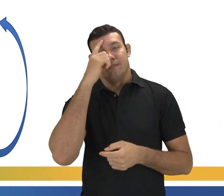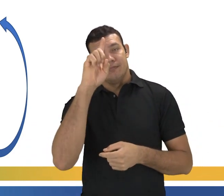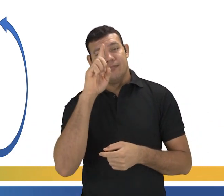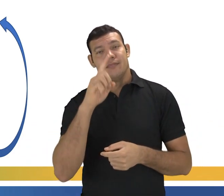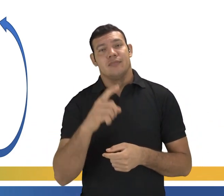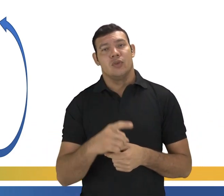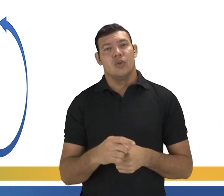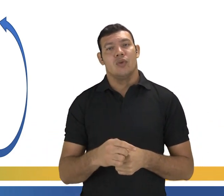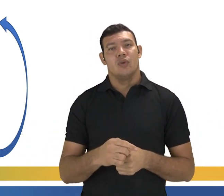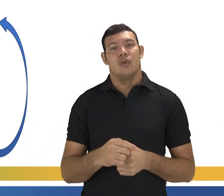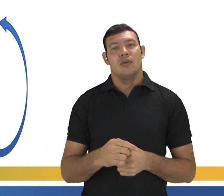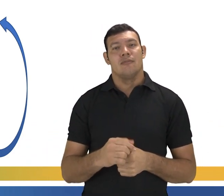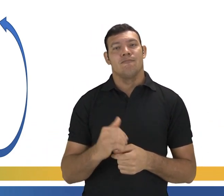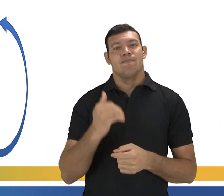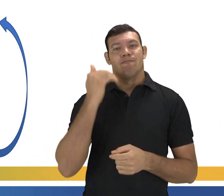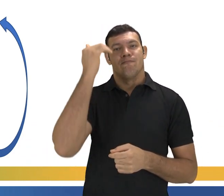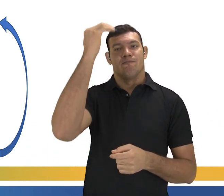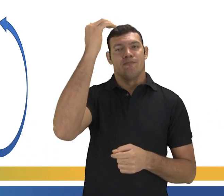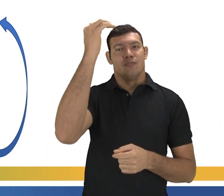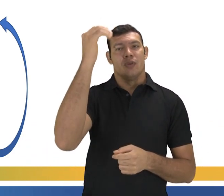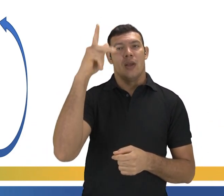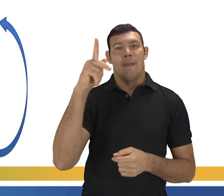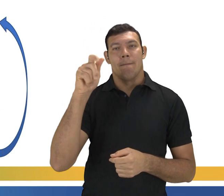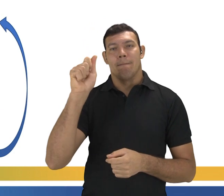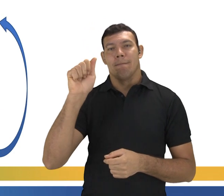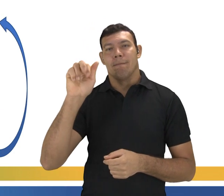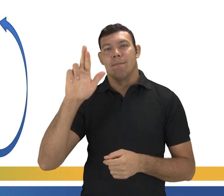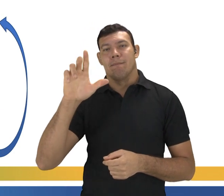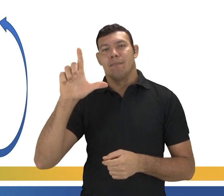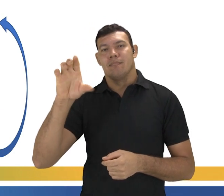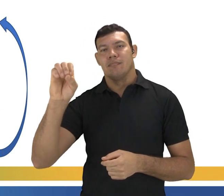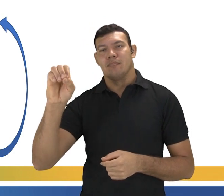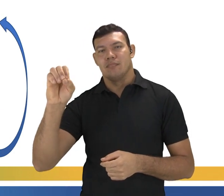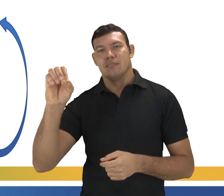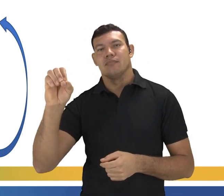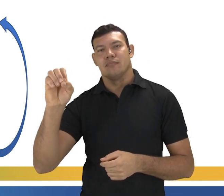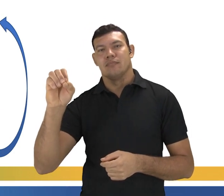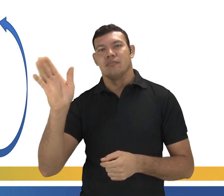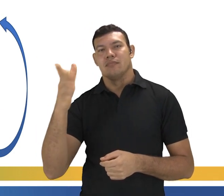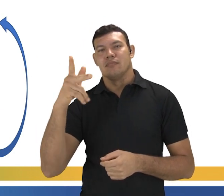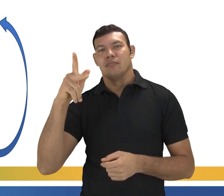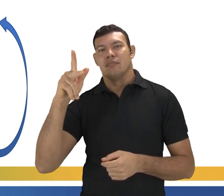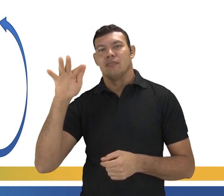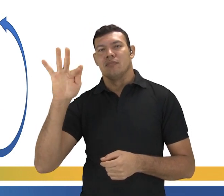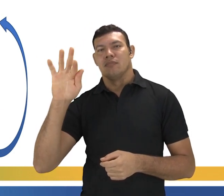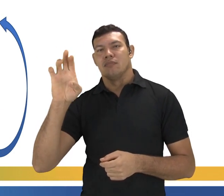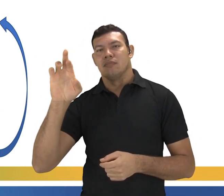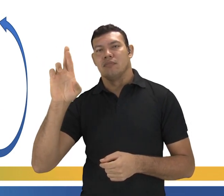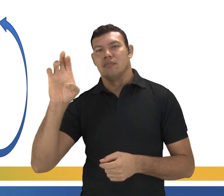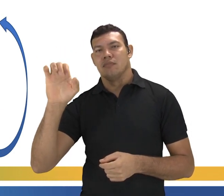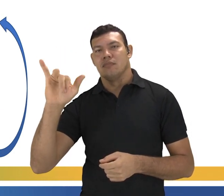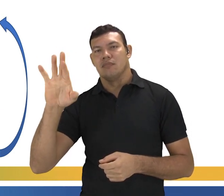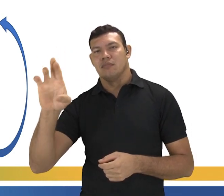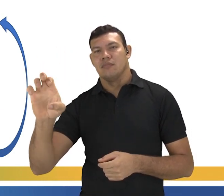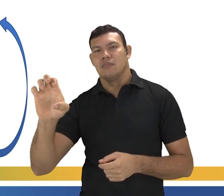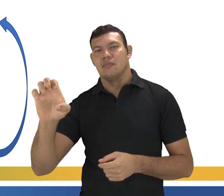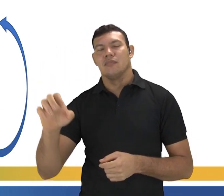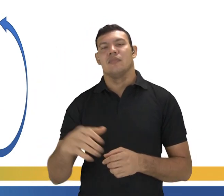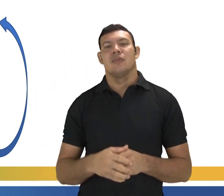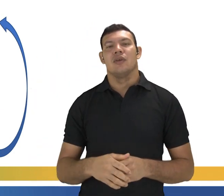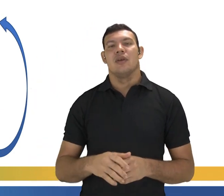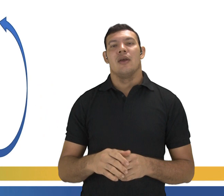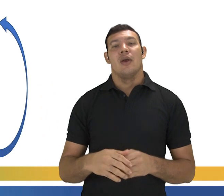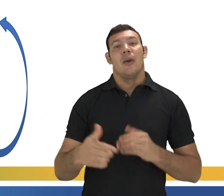cima se disse, né, que o Paulo Freire, algo preconizado pelo educador brasileiro, né, ele diz: destaco